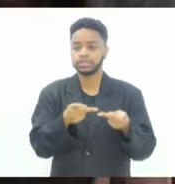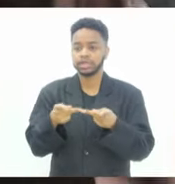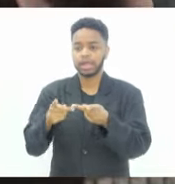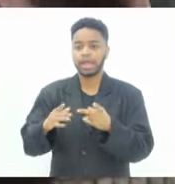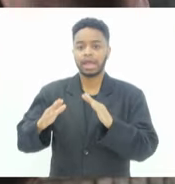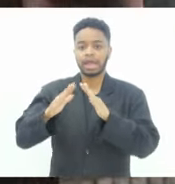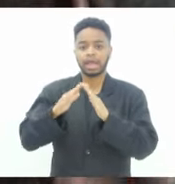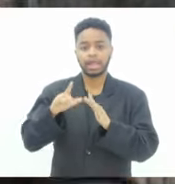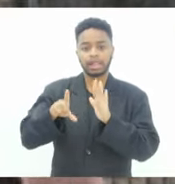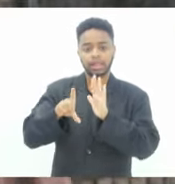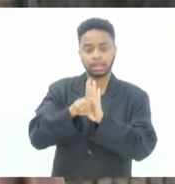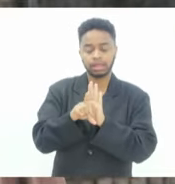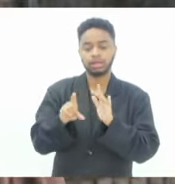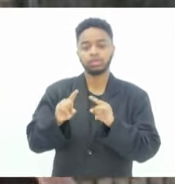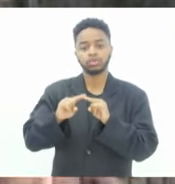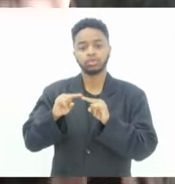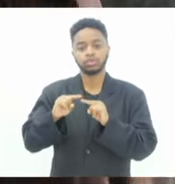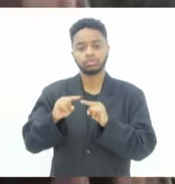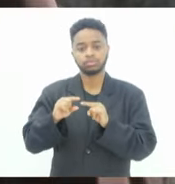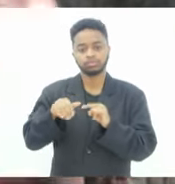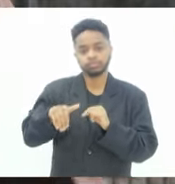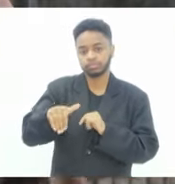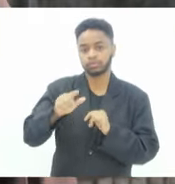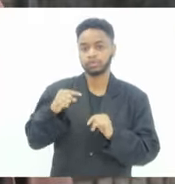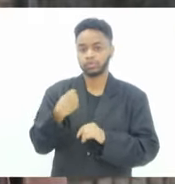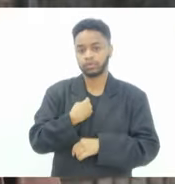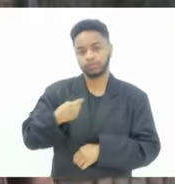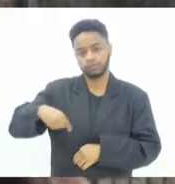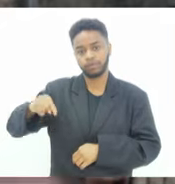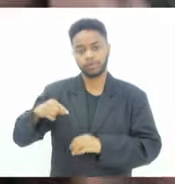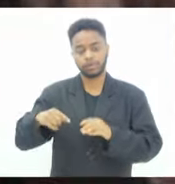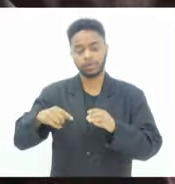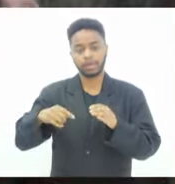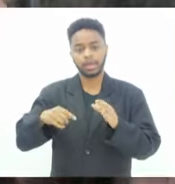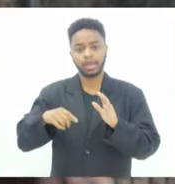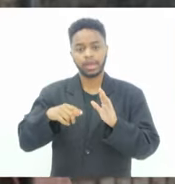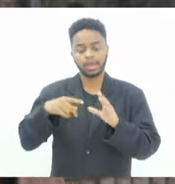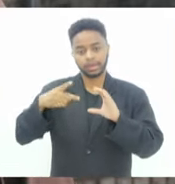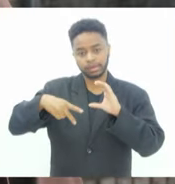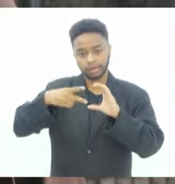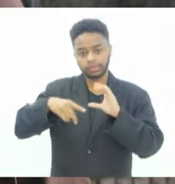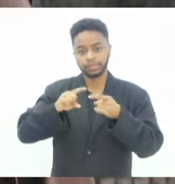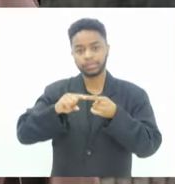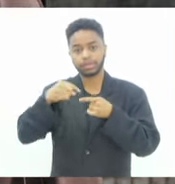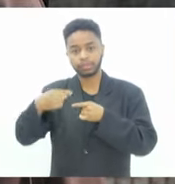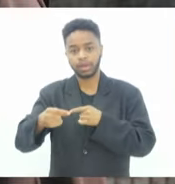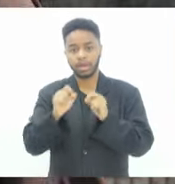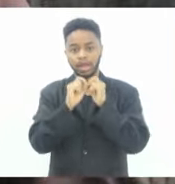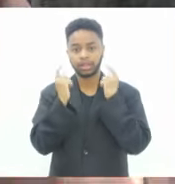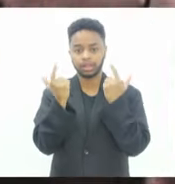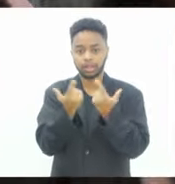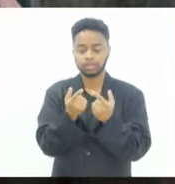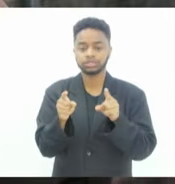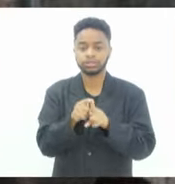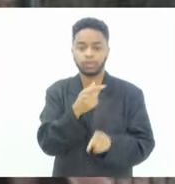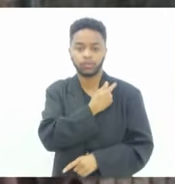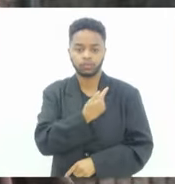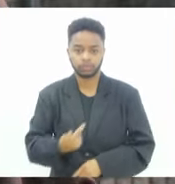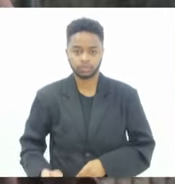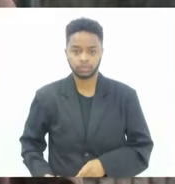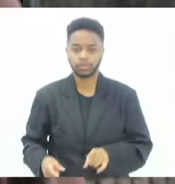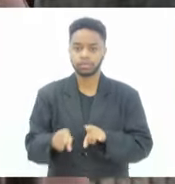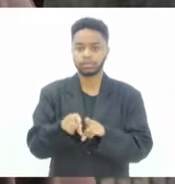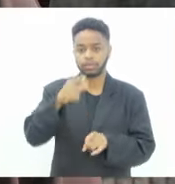estamos partindo para a Câmara Municipal, que também é aqui pertinho do Lago da Carioca. Depois, na Alerge, vamos ao governador, ao